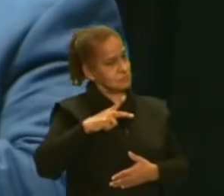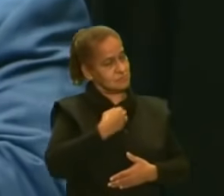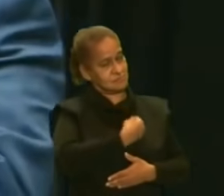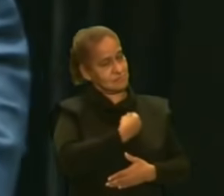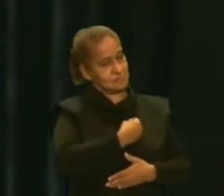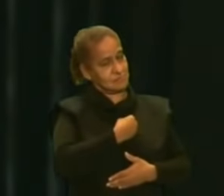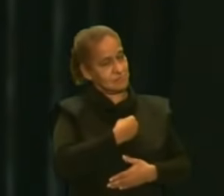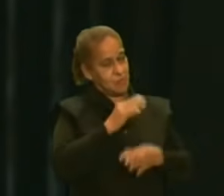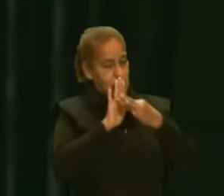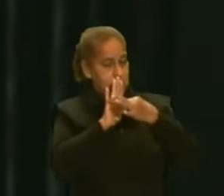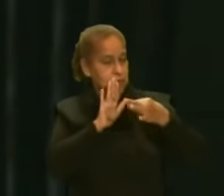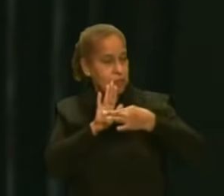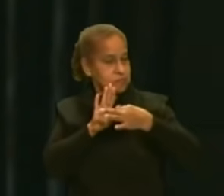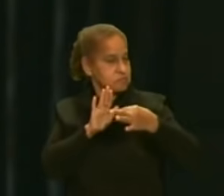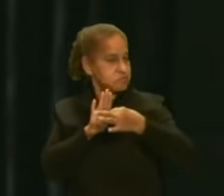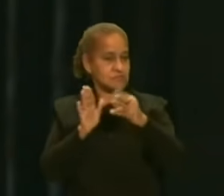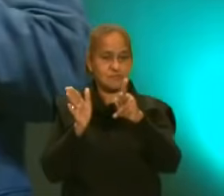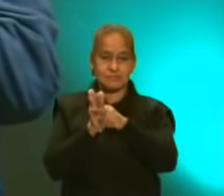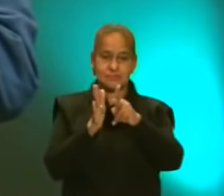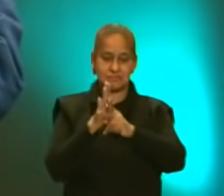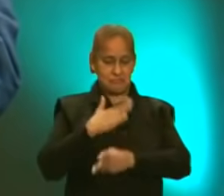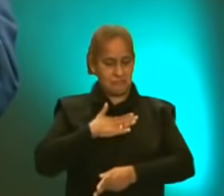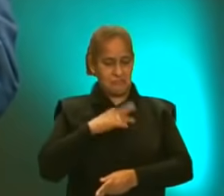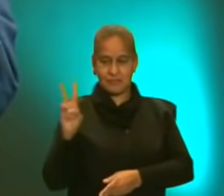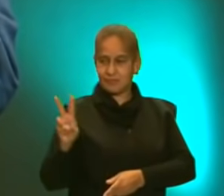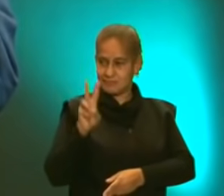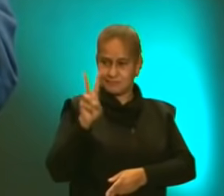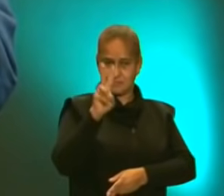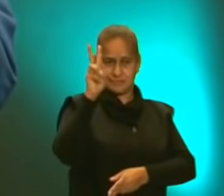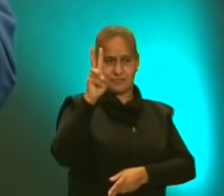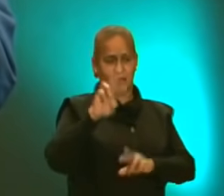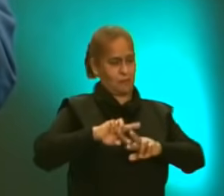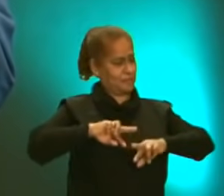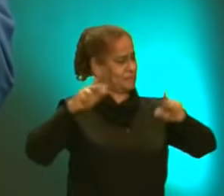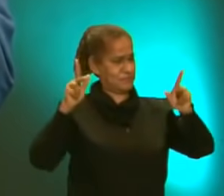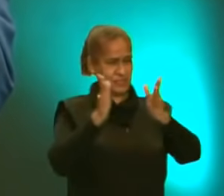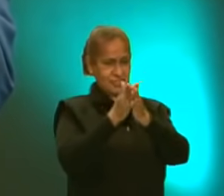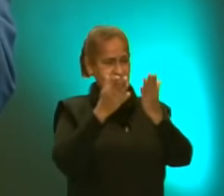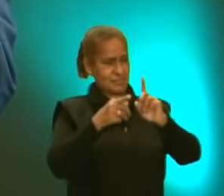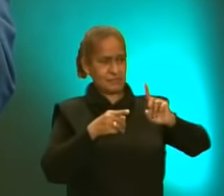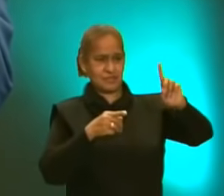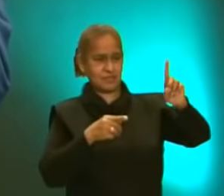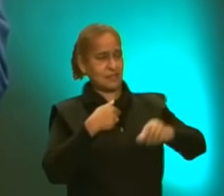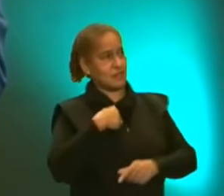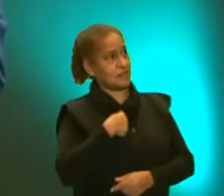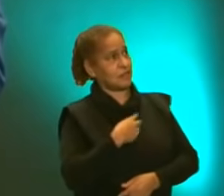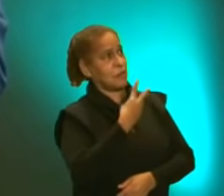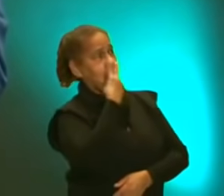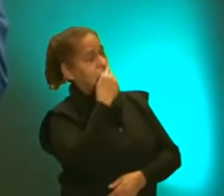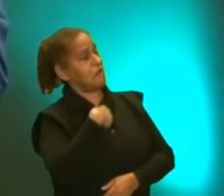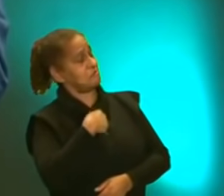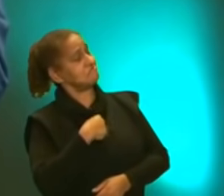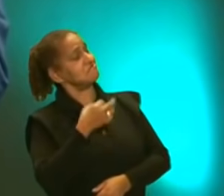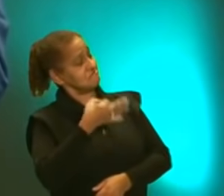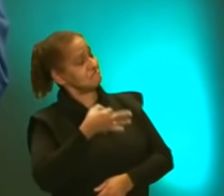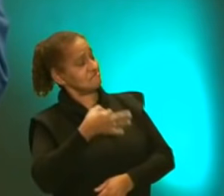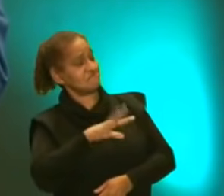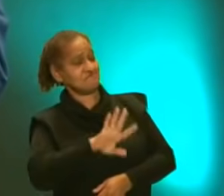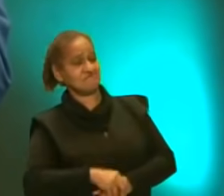ideologia, dos meus valores, daquilo que eu acho que está certo, que está